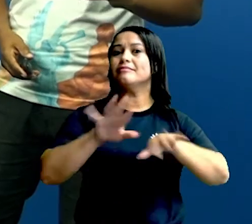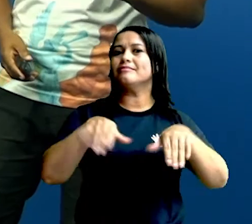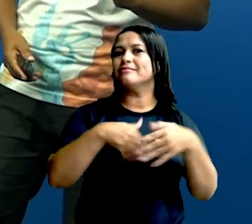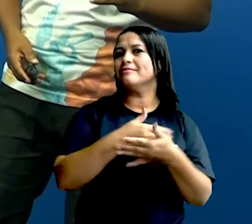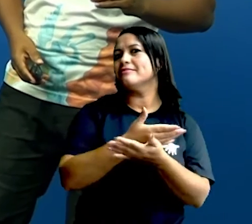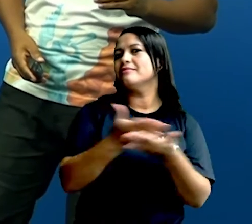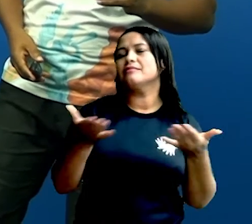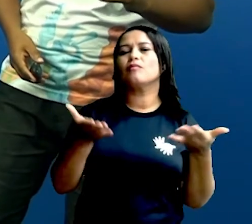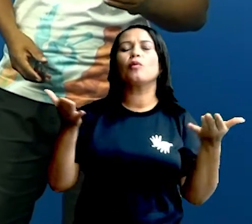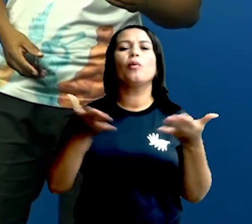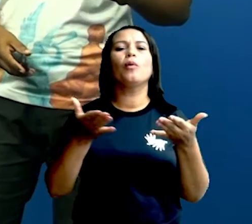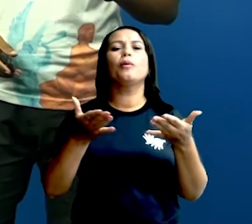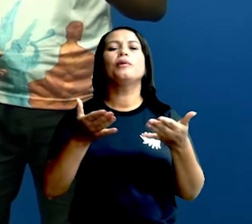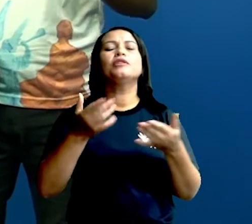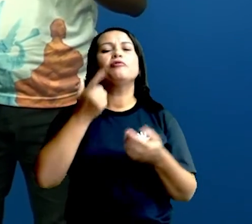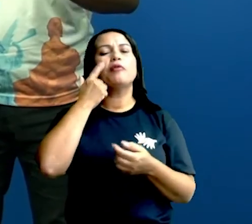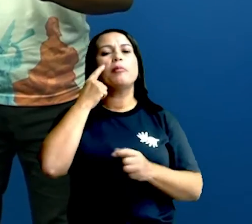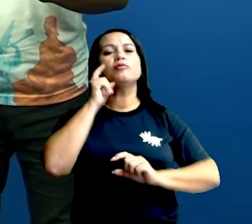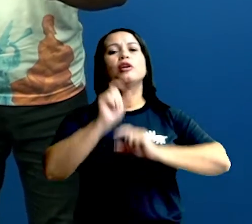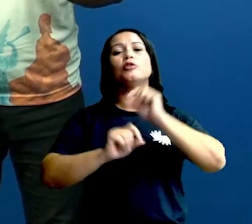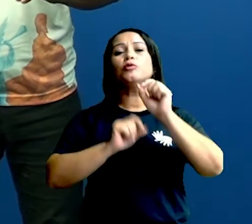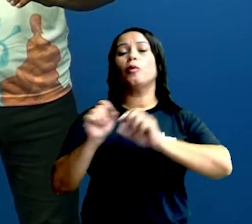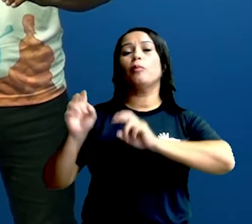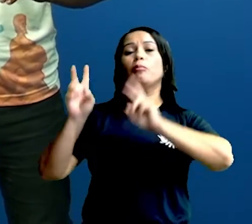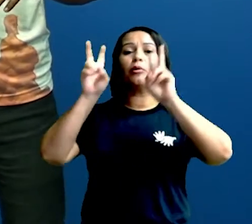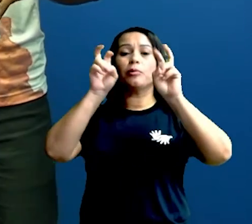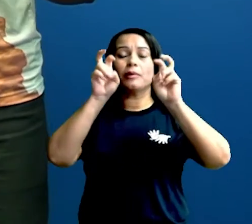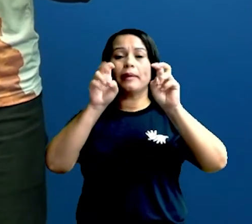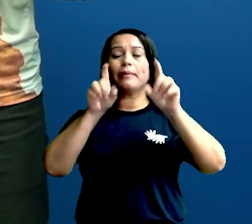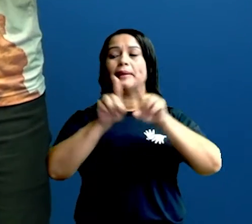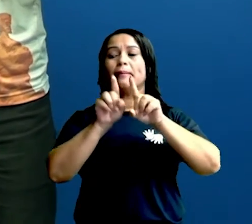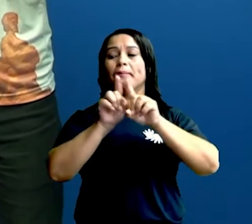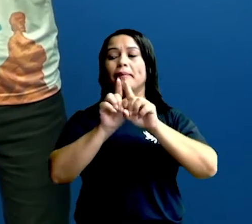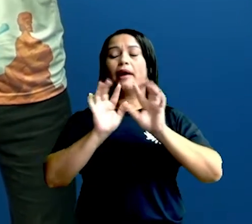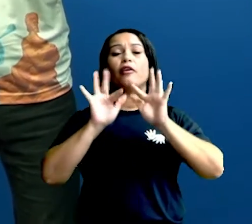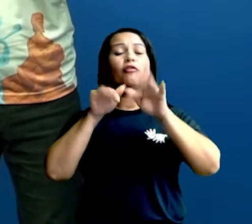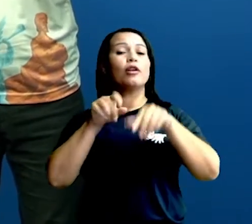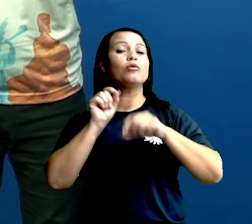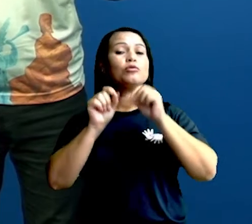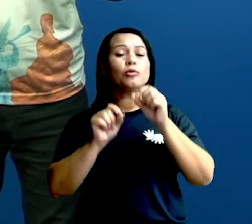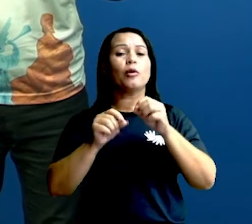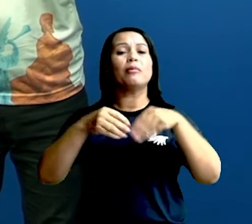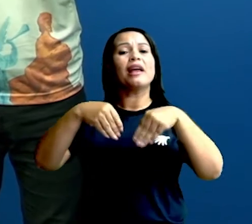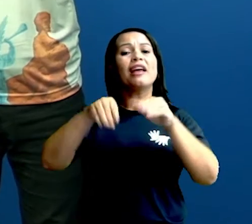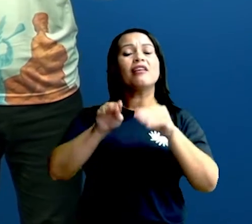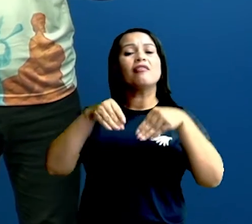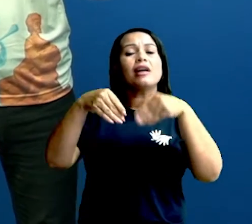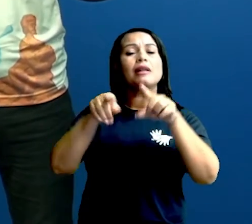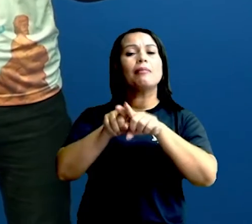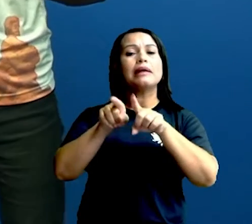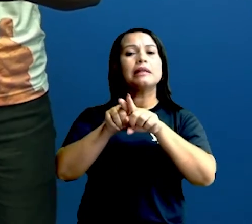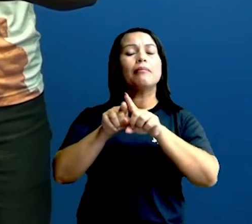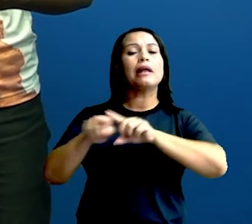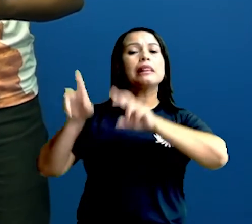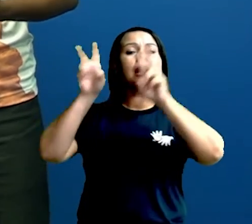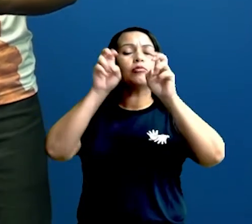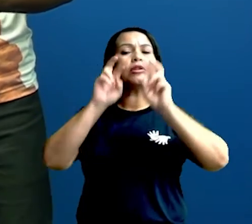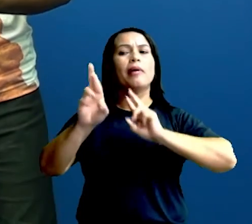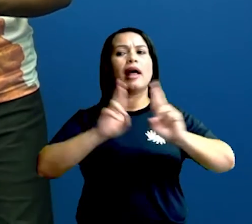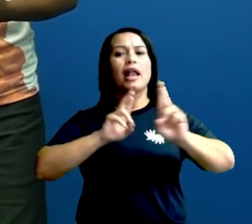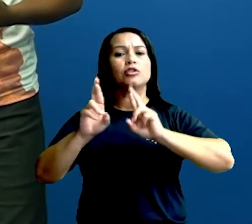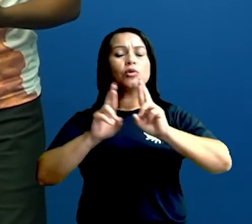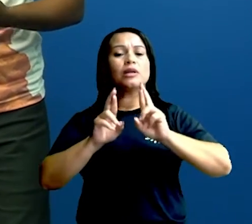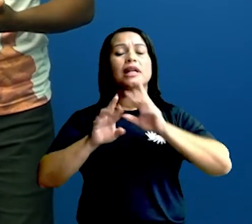Olá pessoal, hoje daremos um final à nossa área de invertebrados, aos temas relacionados